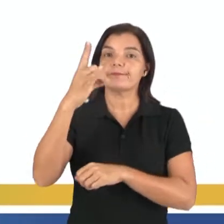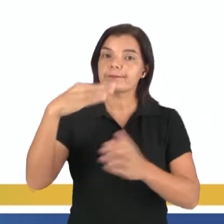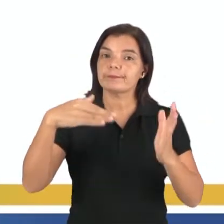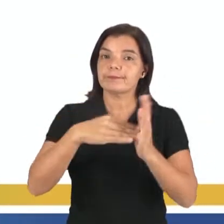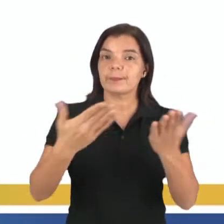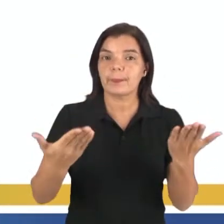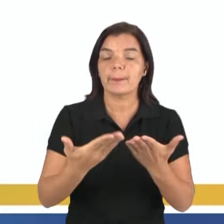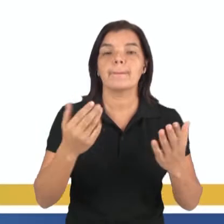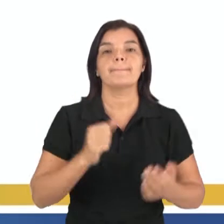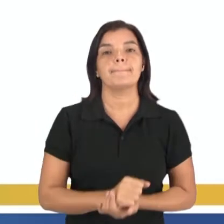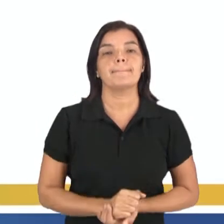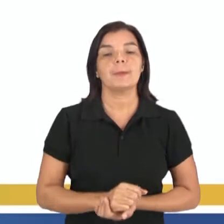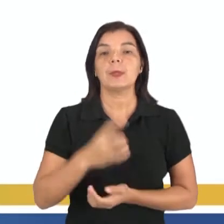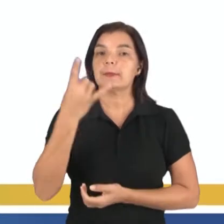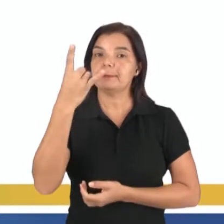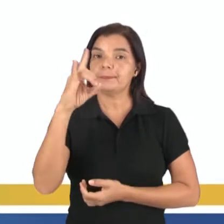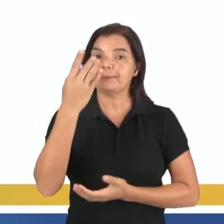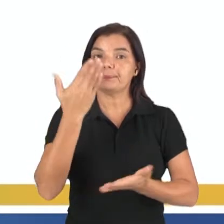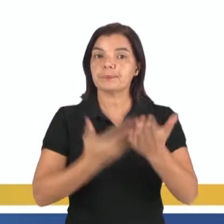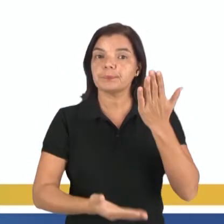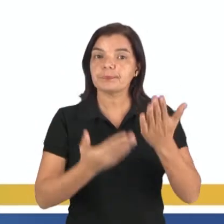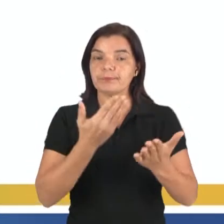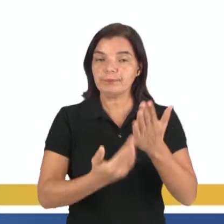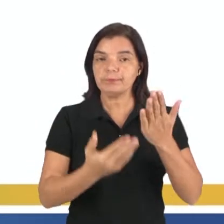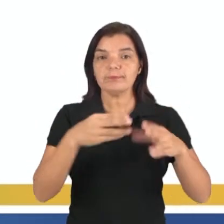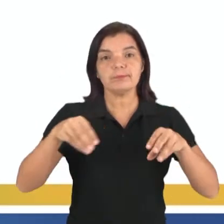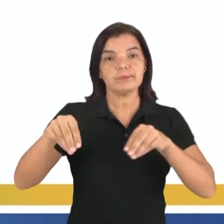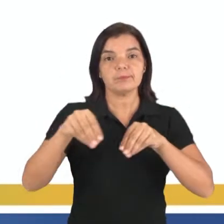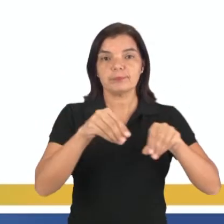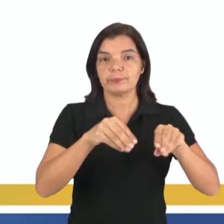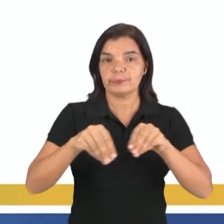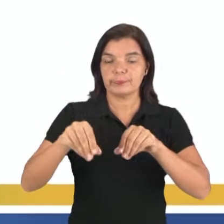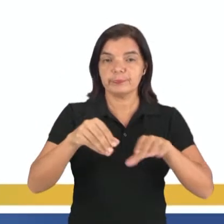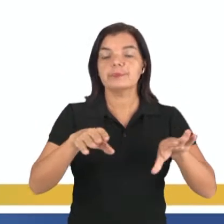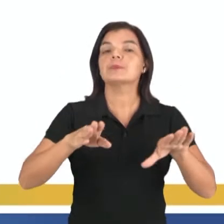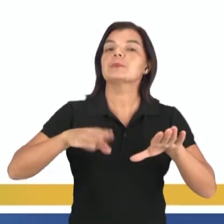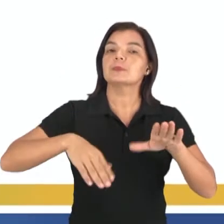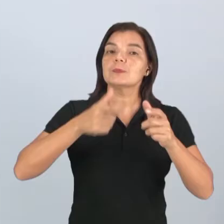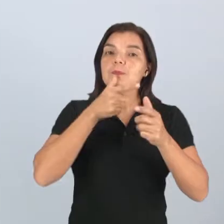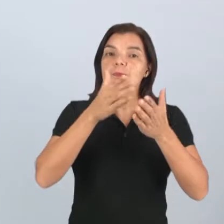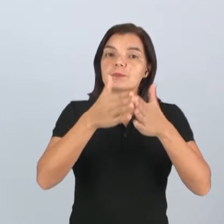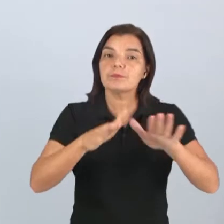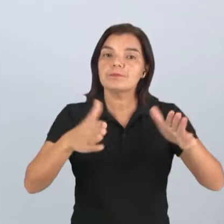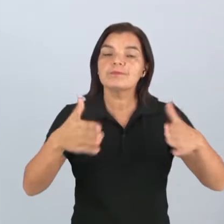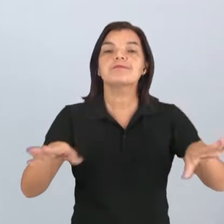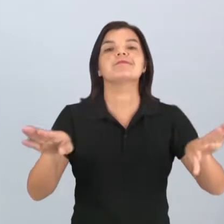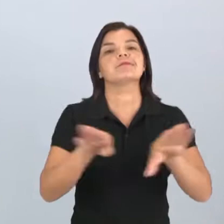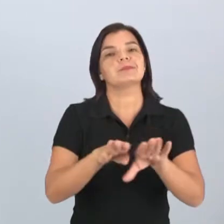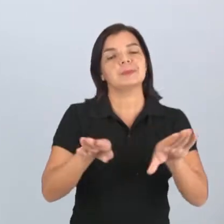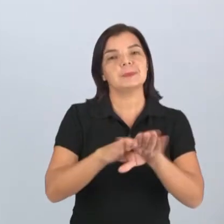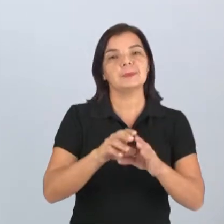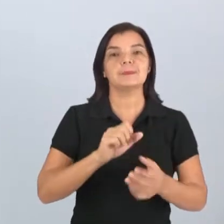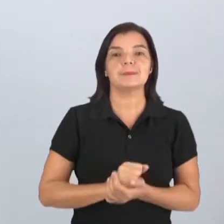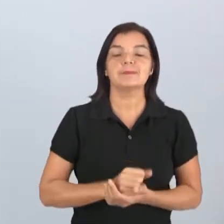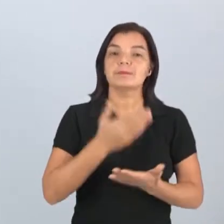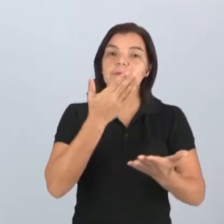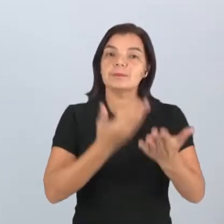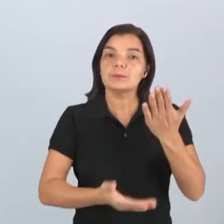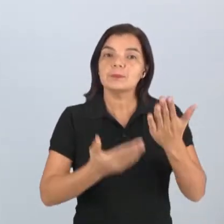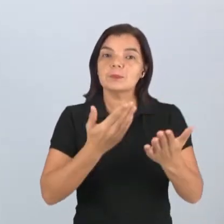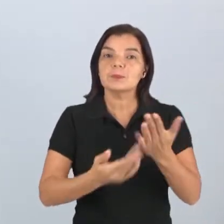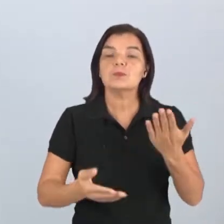hoje, tá? Então, a Bolívia vai perder o seu litoral, vai perder a saída para o mar e, consequentemente, vai